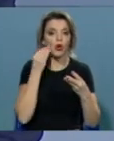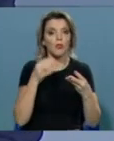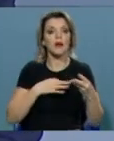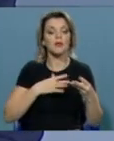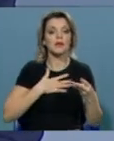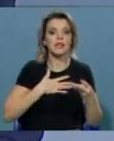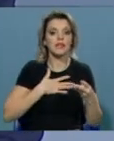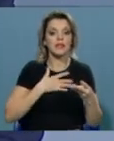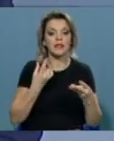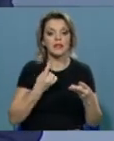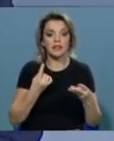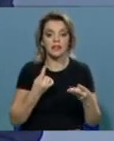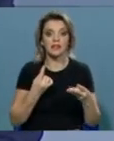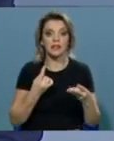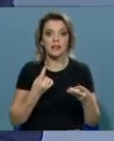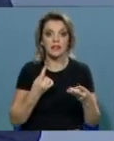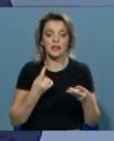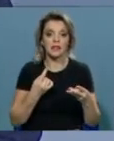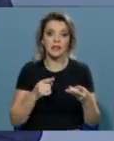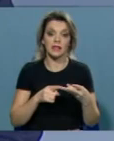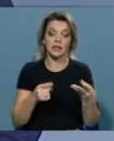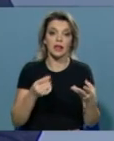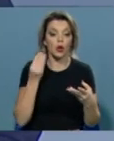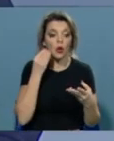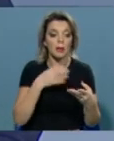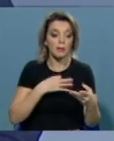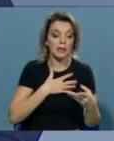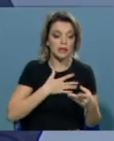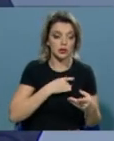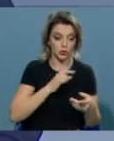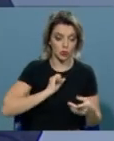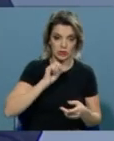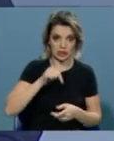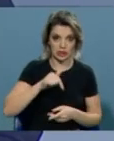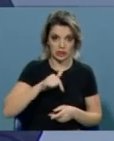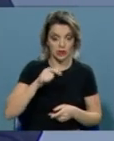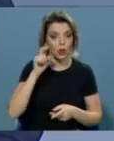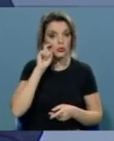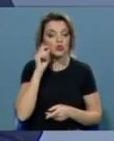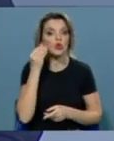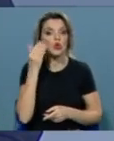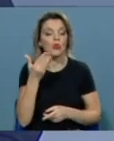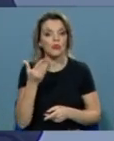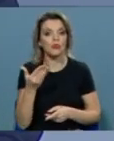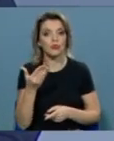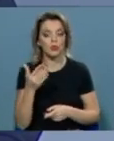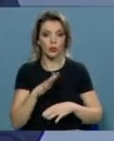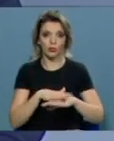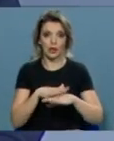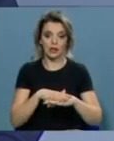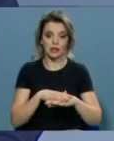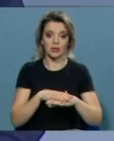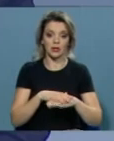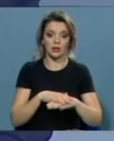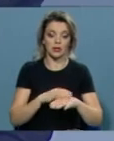empresas deverão o nosso time ideal é pequeno uma empresa como poderão ser protegidas por que o o evento